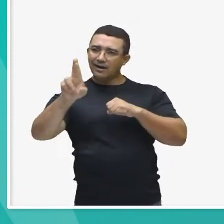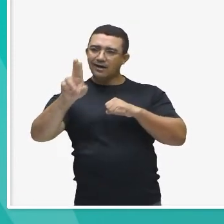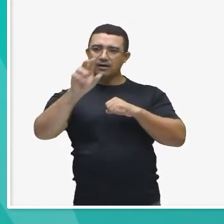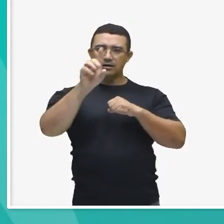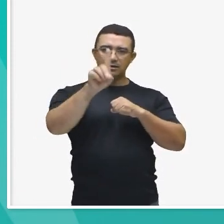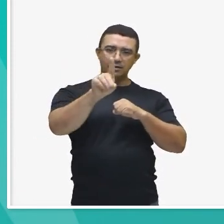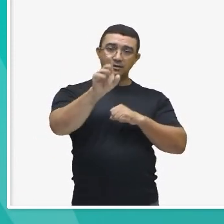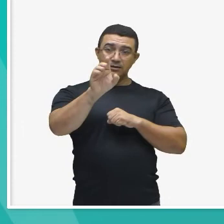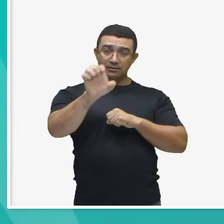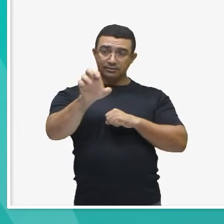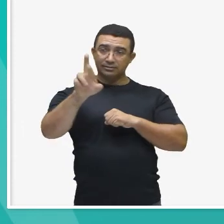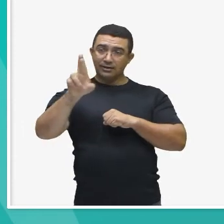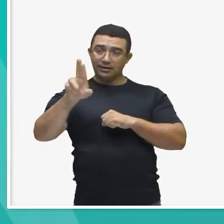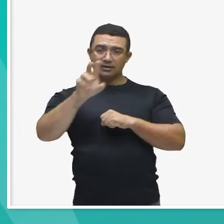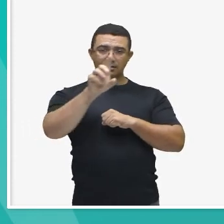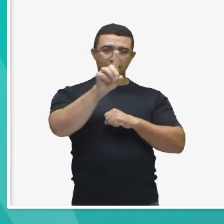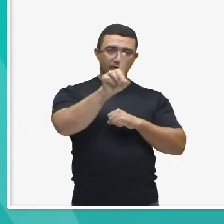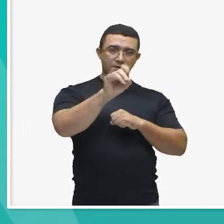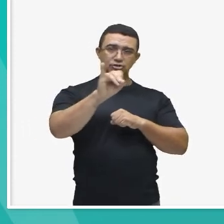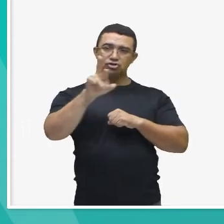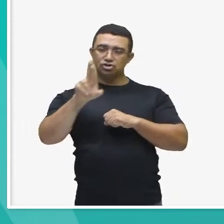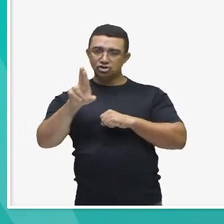está no